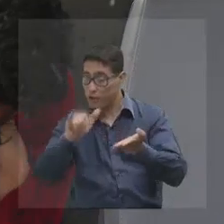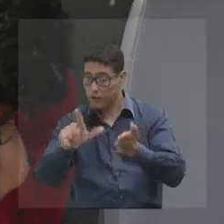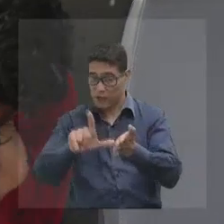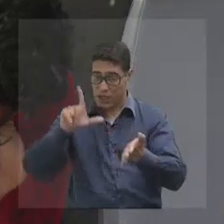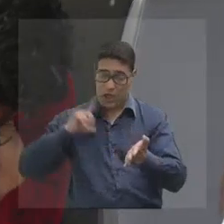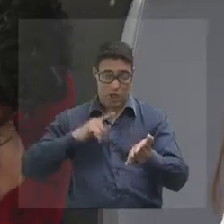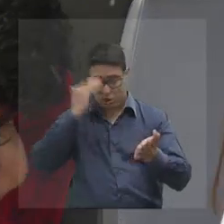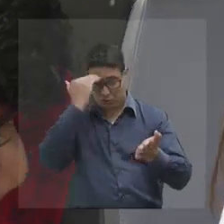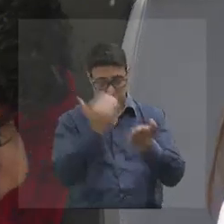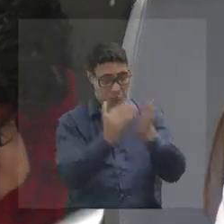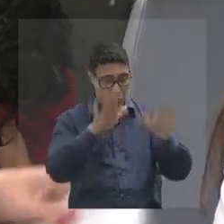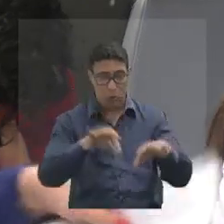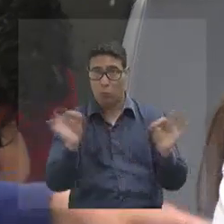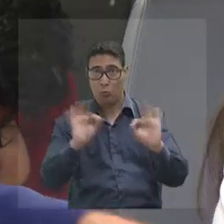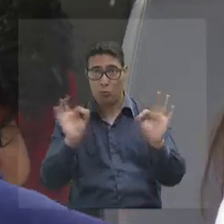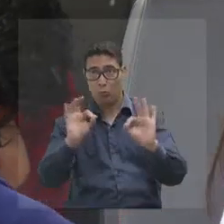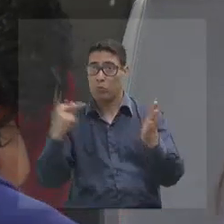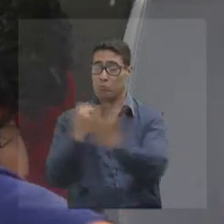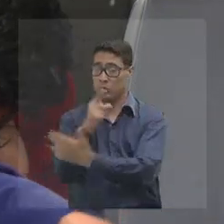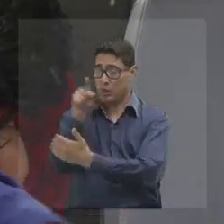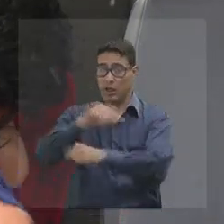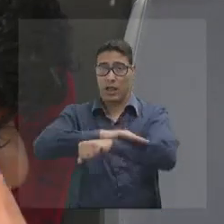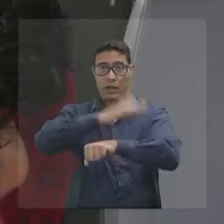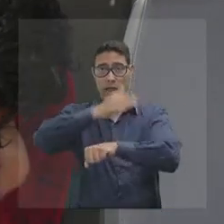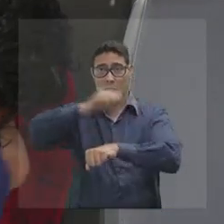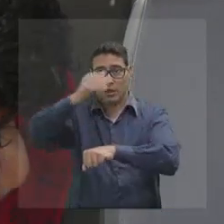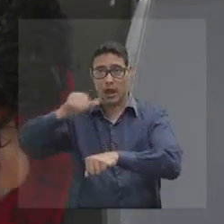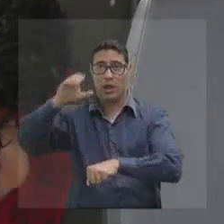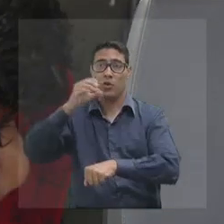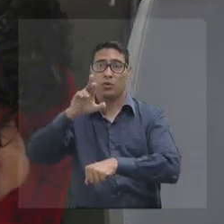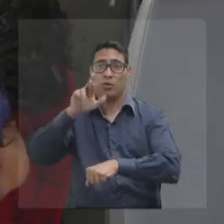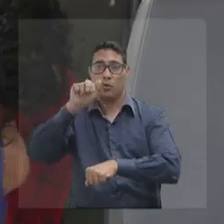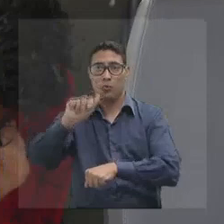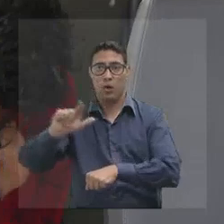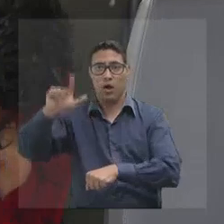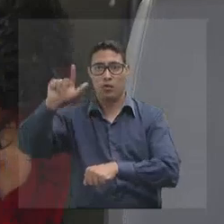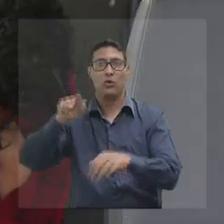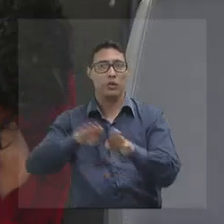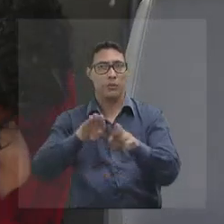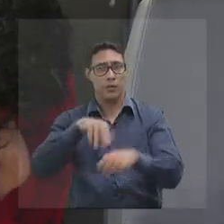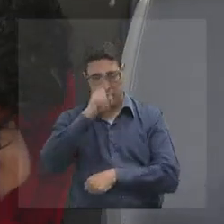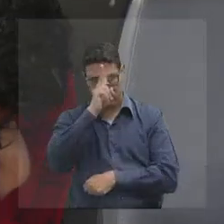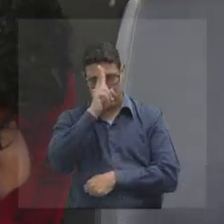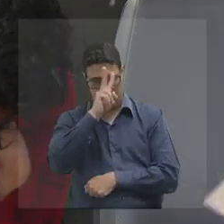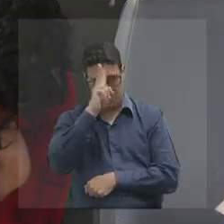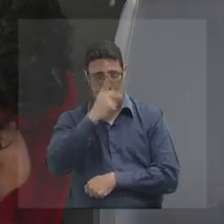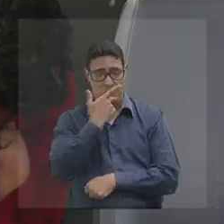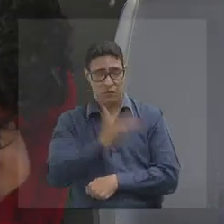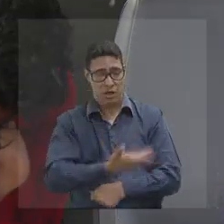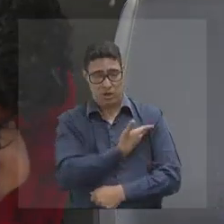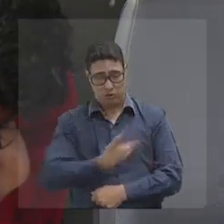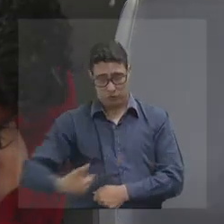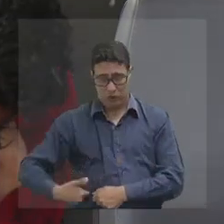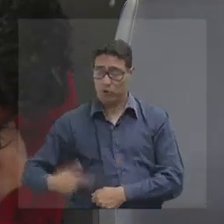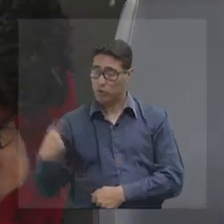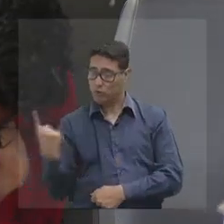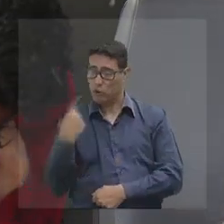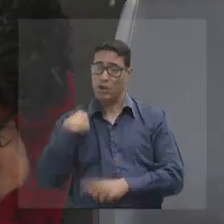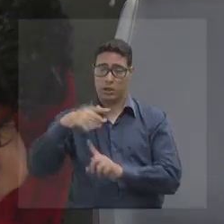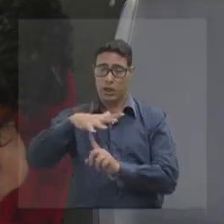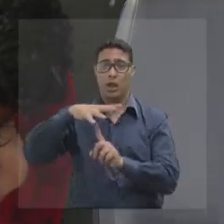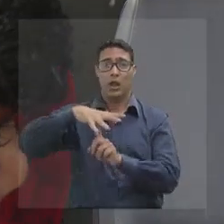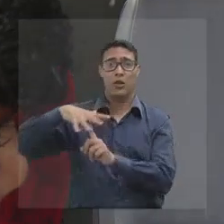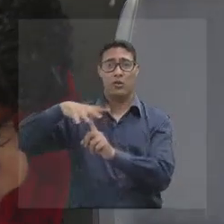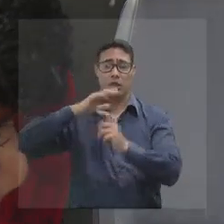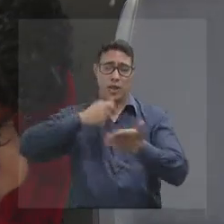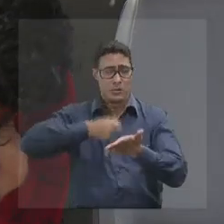como no caso da Serra do Curral E aí para concluir assim eu queria relembrar uma fala do governador quando foi apertado pela sociedade civil